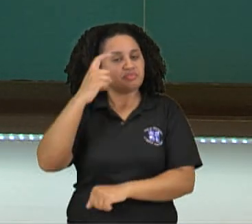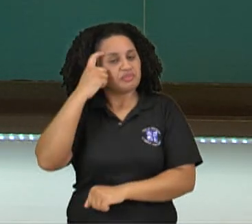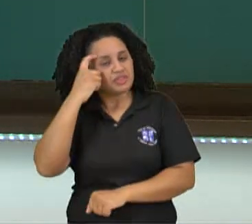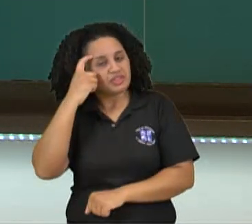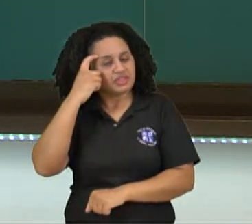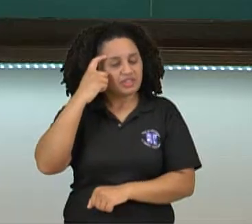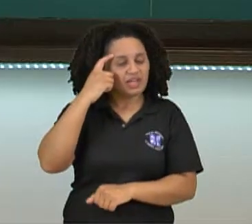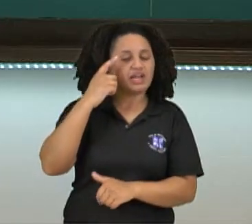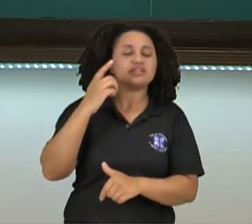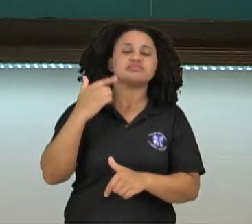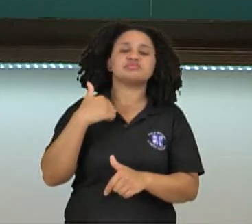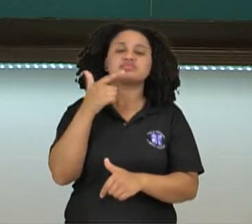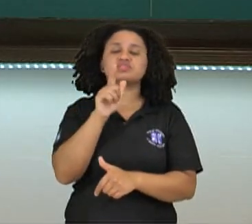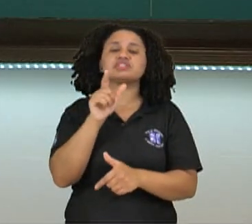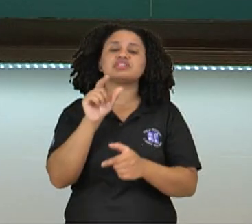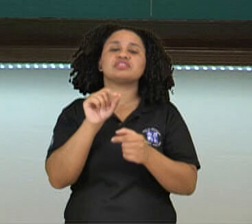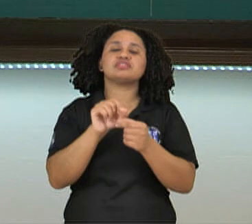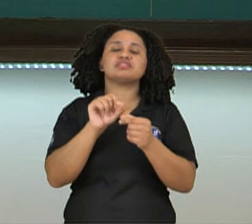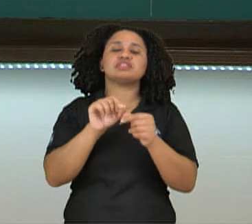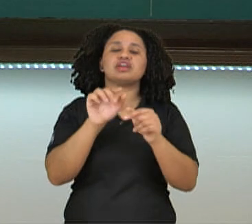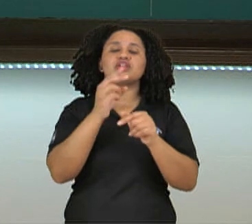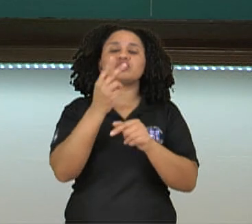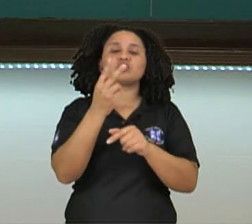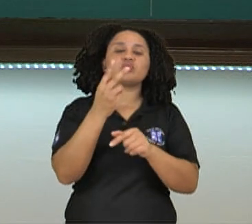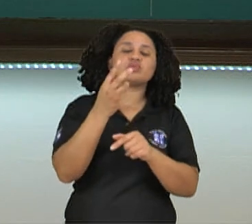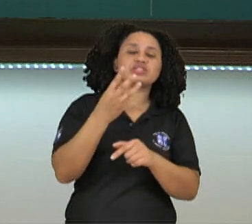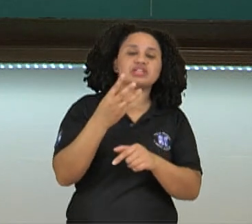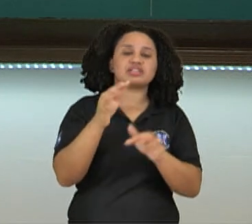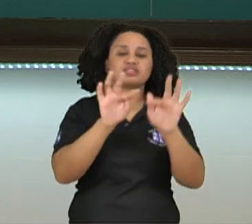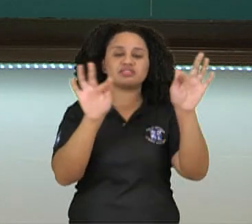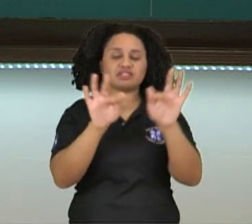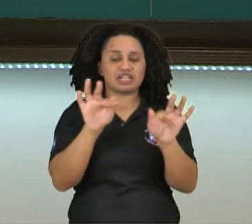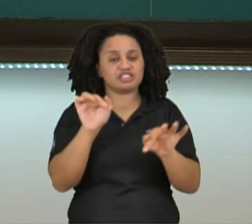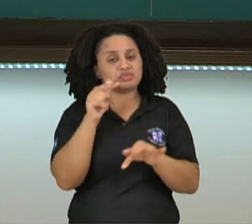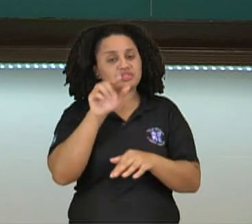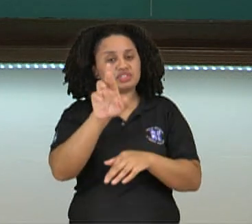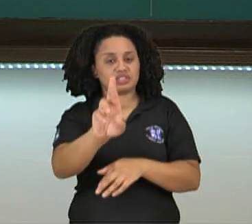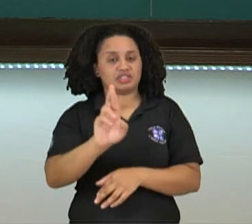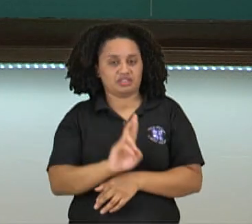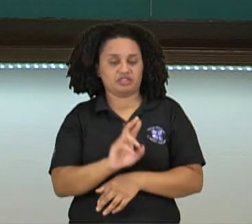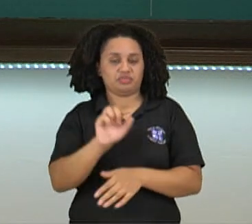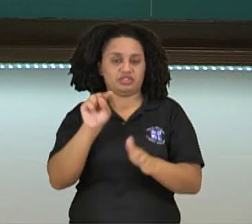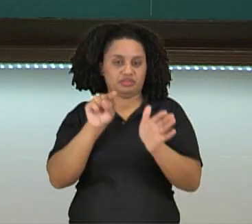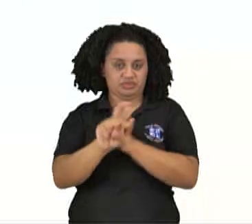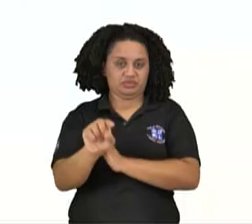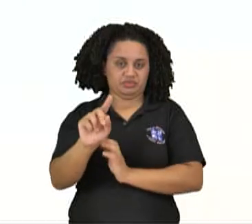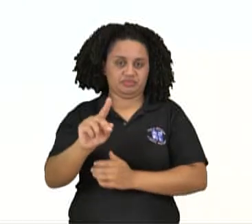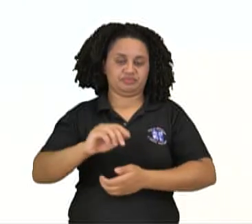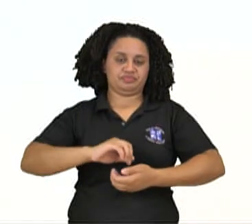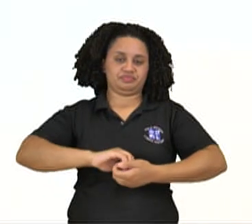e elaborarem aí 2, 3 frases, tentando dar conta de responder a essa pergunta.